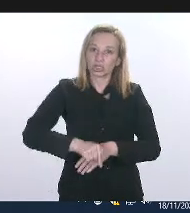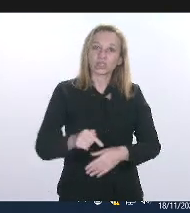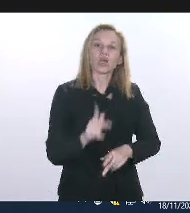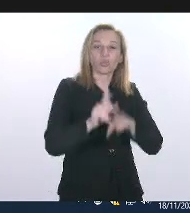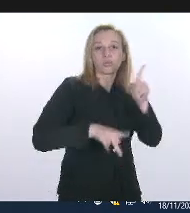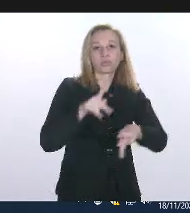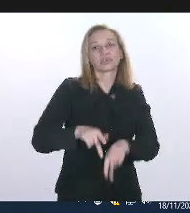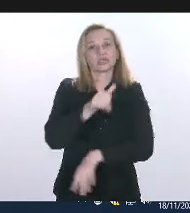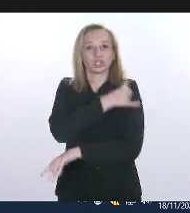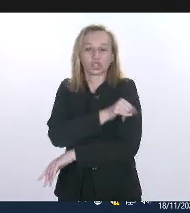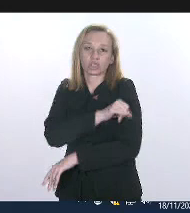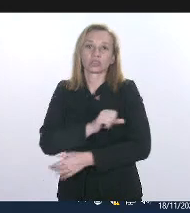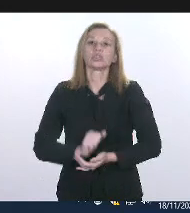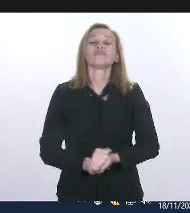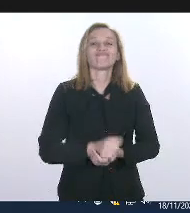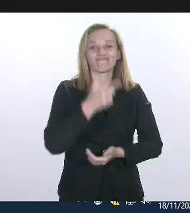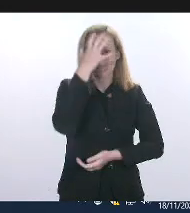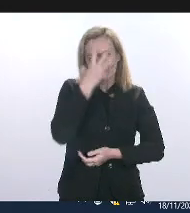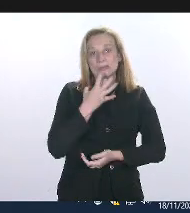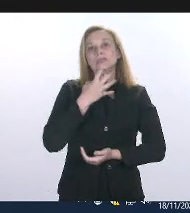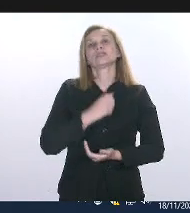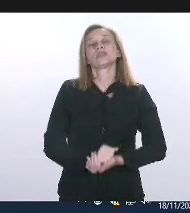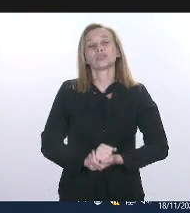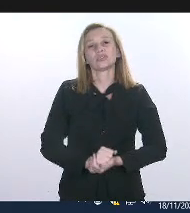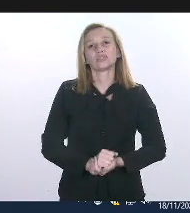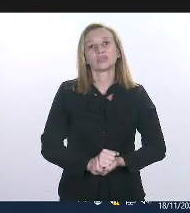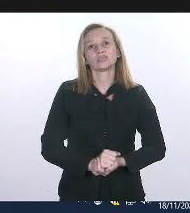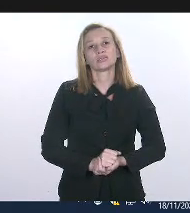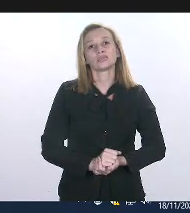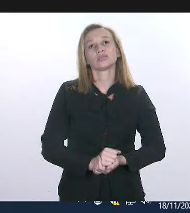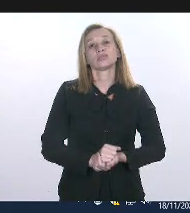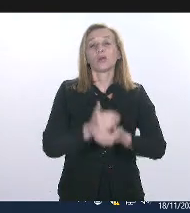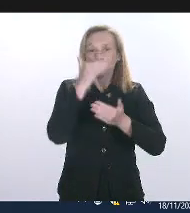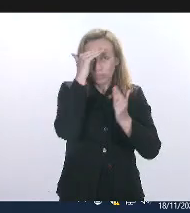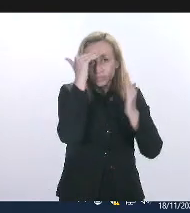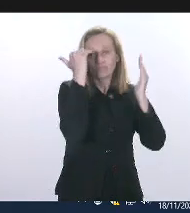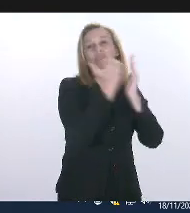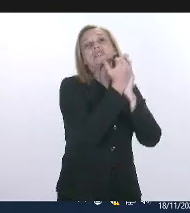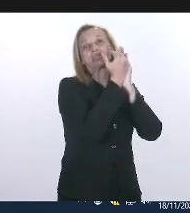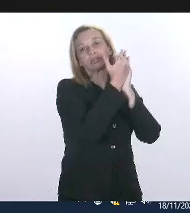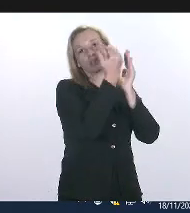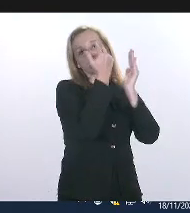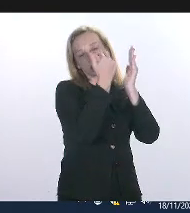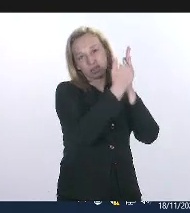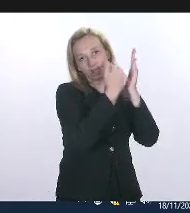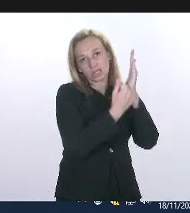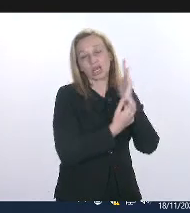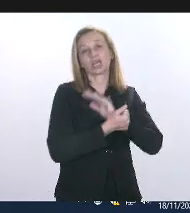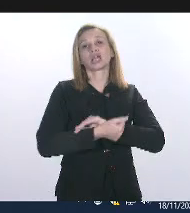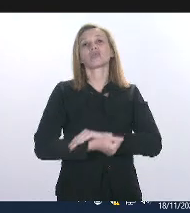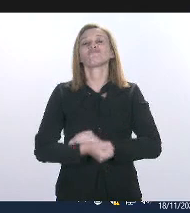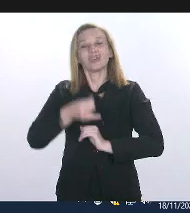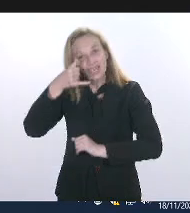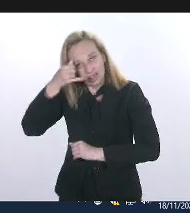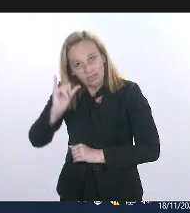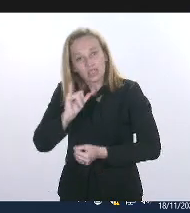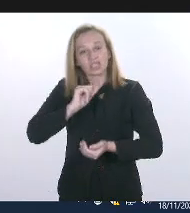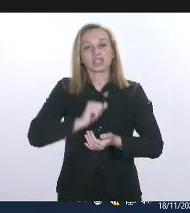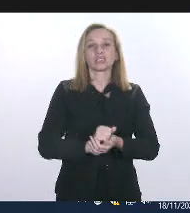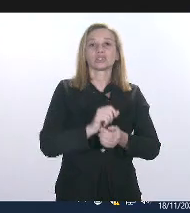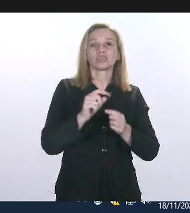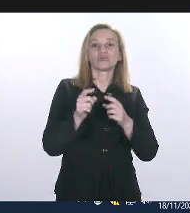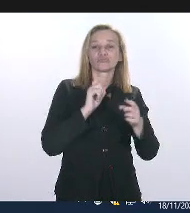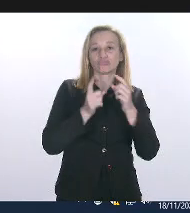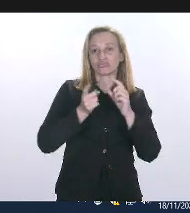população do Rio de Janeiro, que leve a sério, que faça adesão a essas regras e, assim, evite que discursos